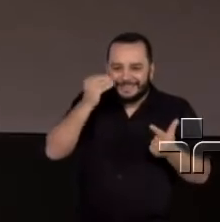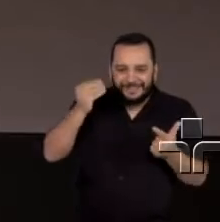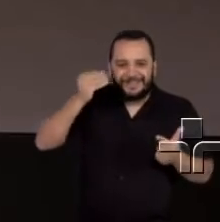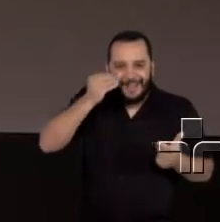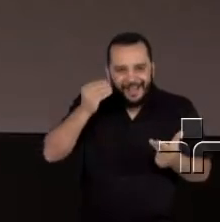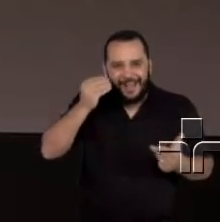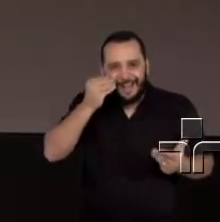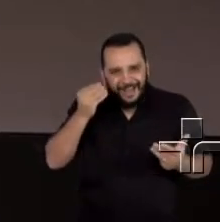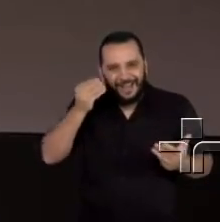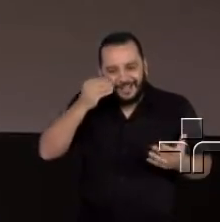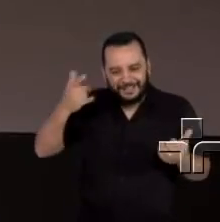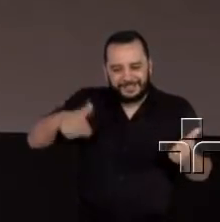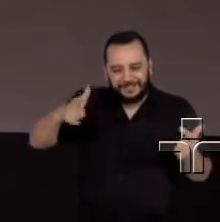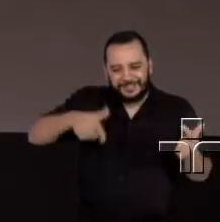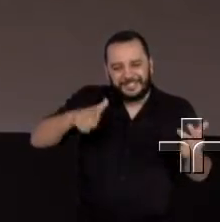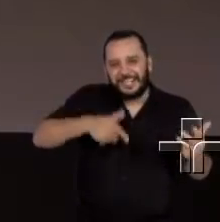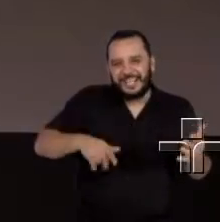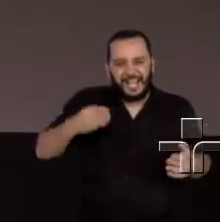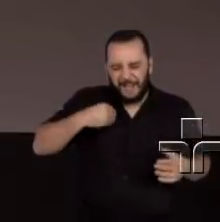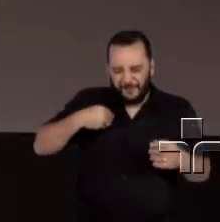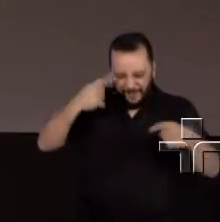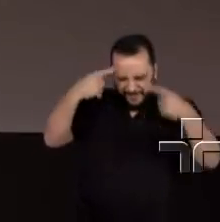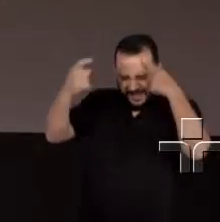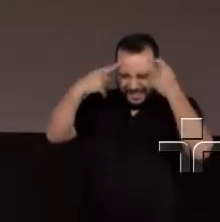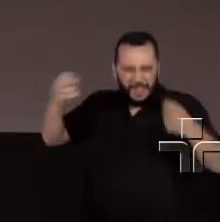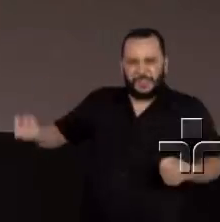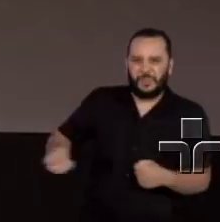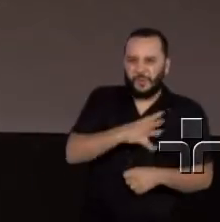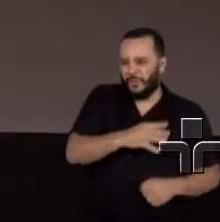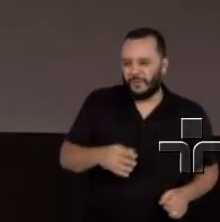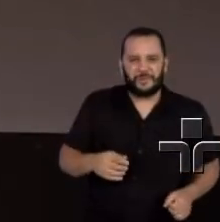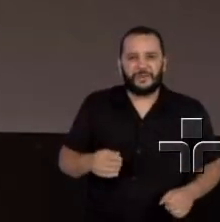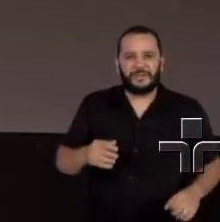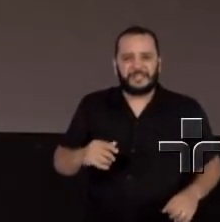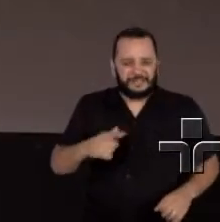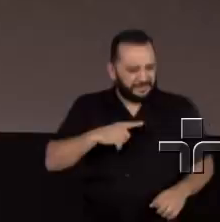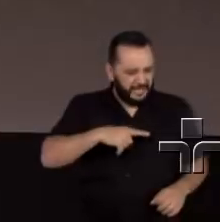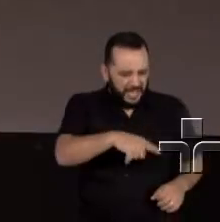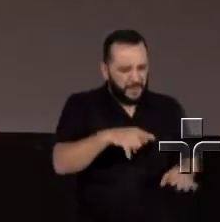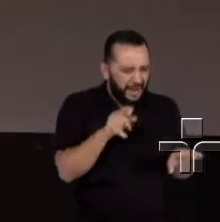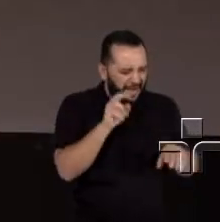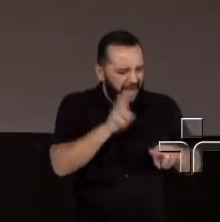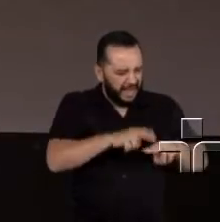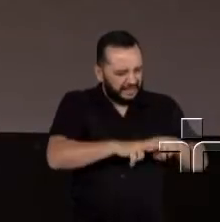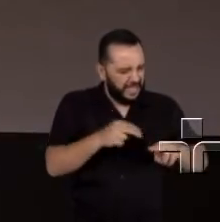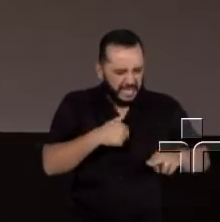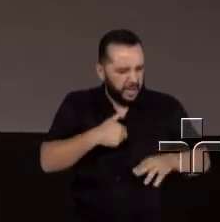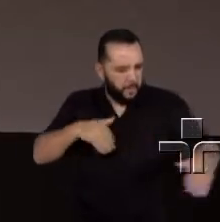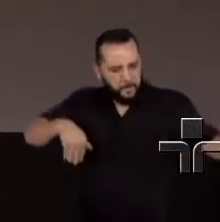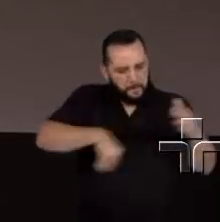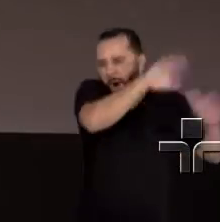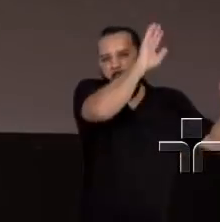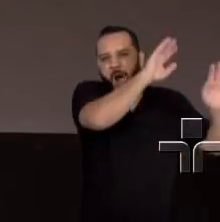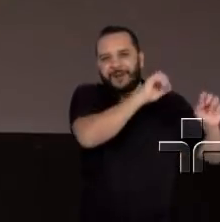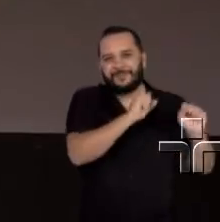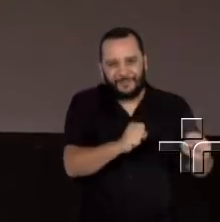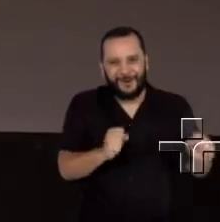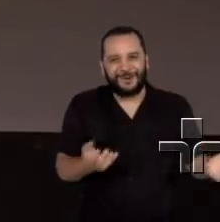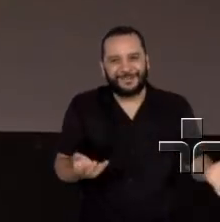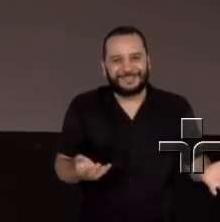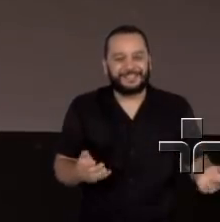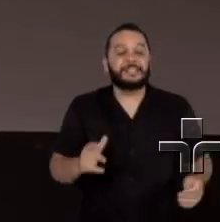você fala, eu vou experimentar aqui, eu jogo, chuto. Eu me lembro que eu fiz uma peça com Fagundes, que era a direção de